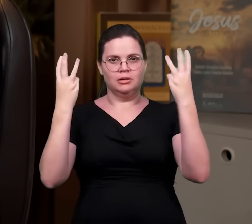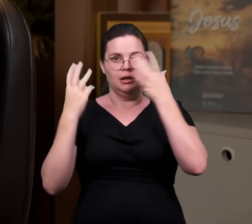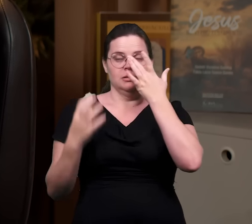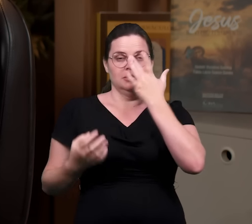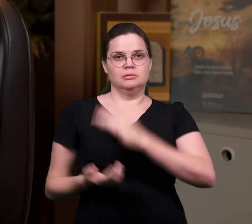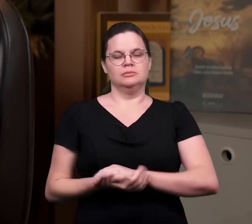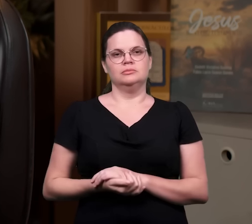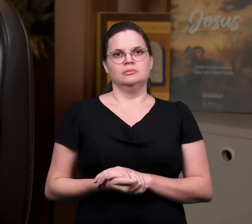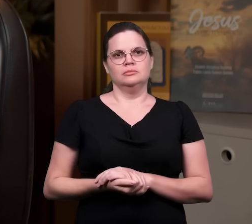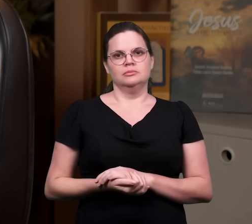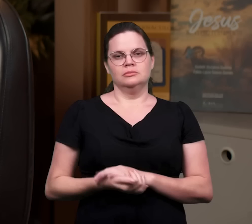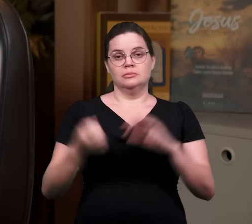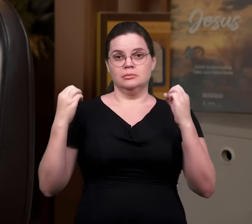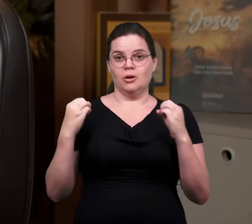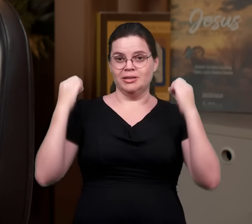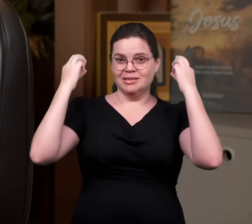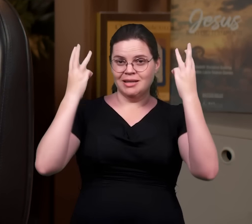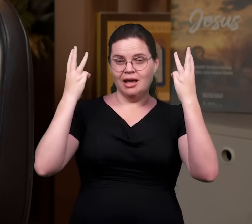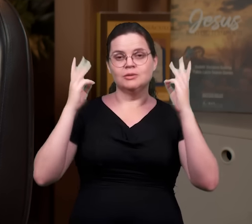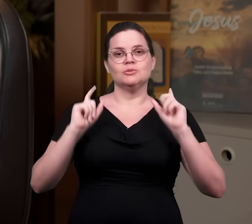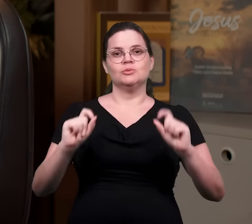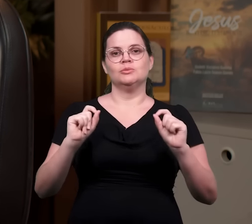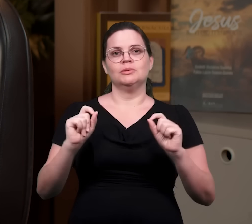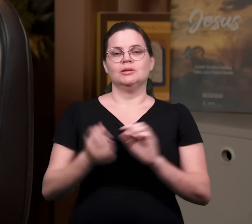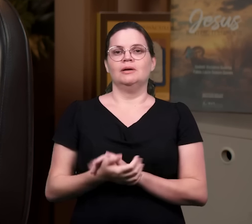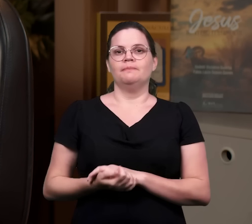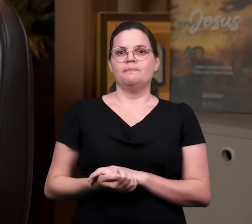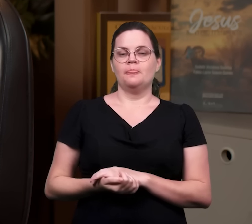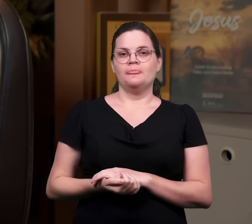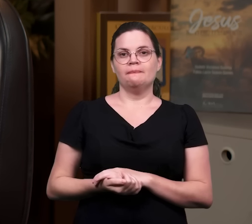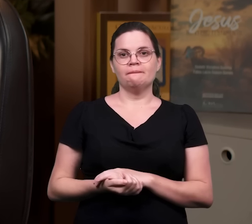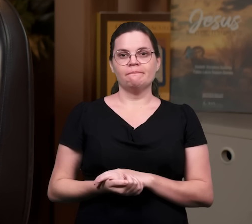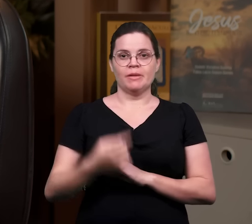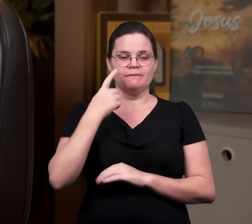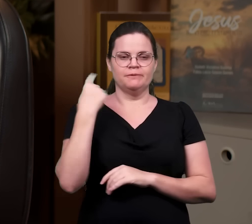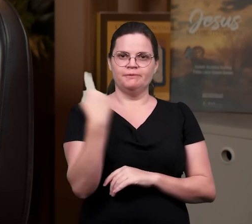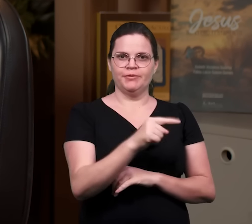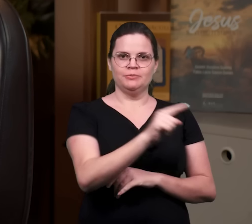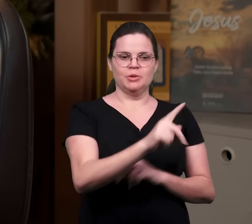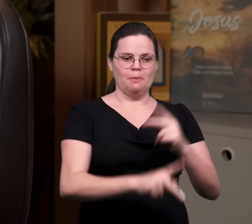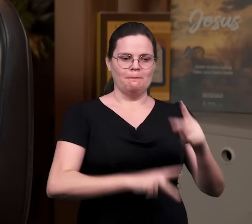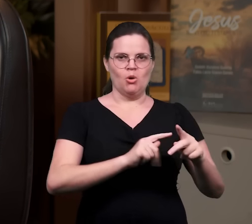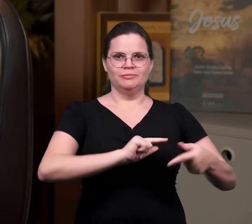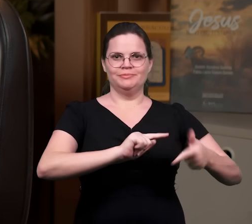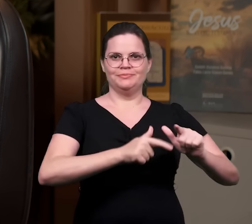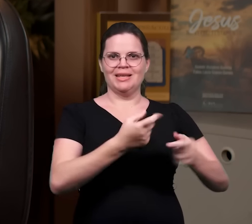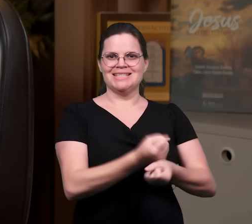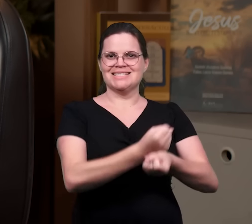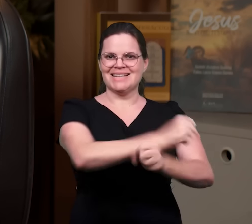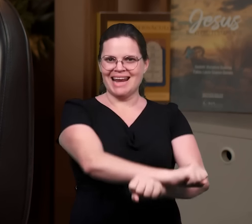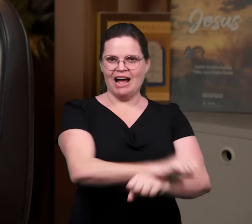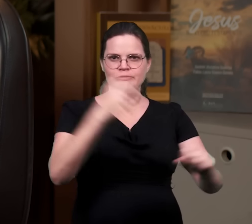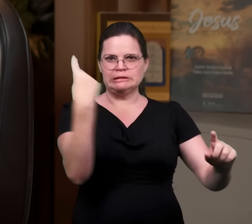por não aceitar que os seus irmãos, os hebreus, continuassem